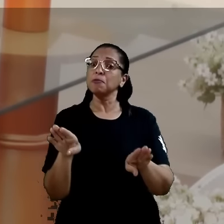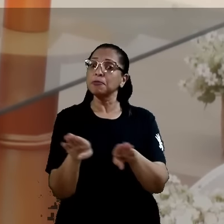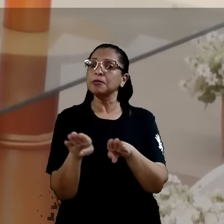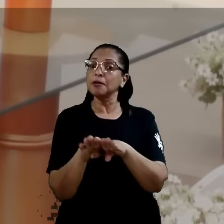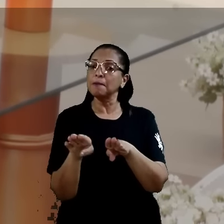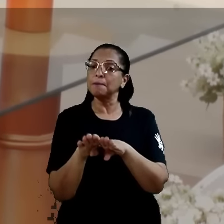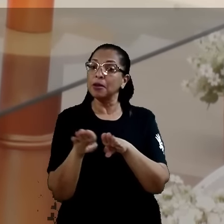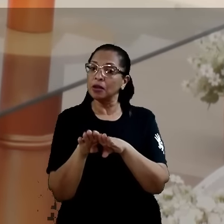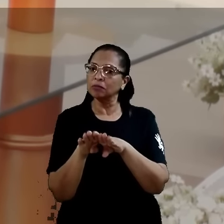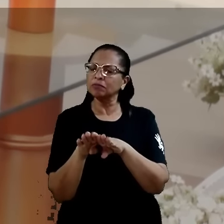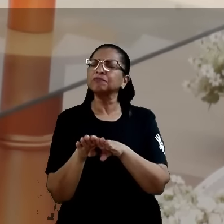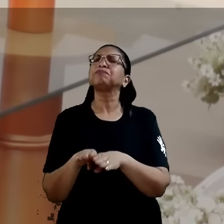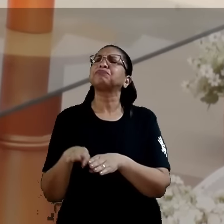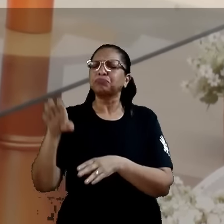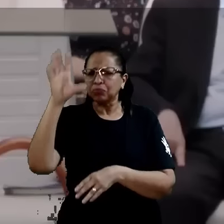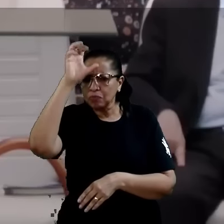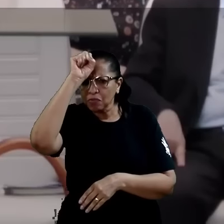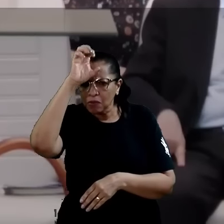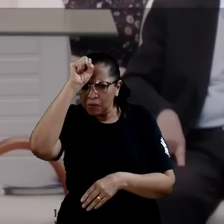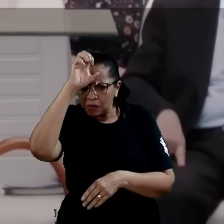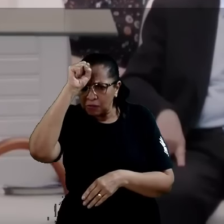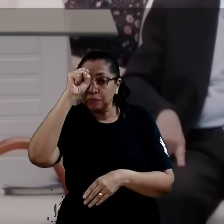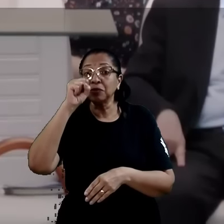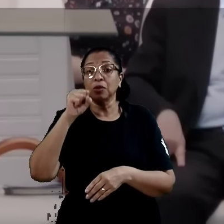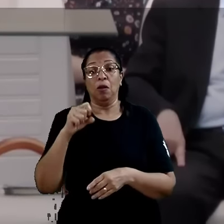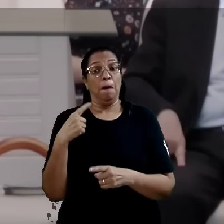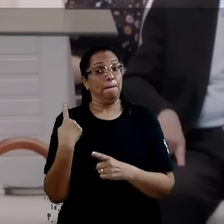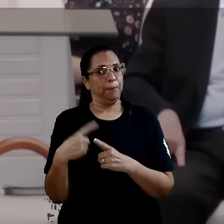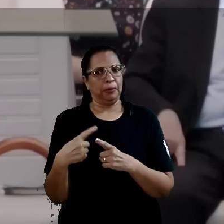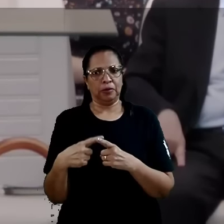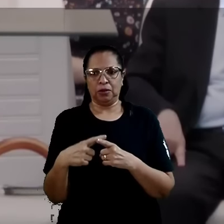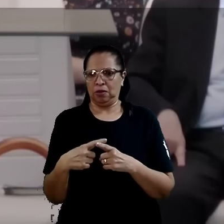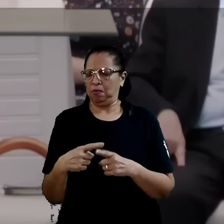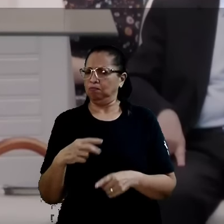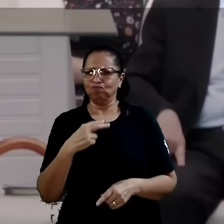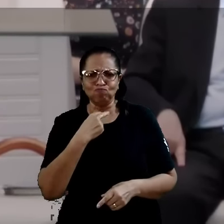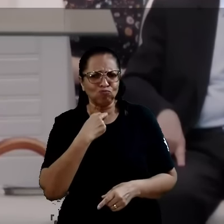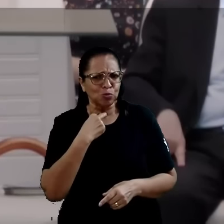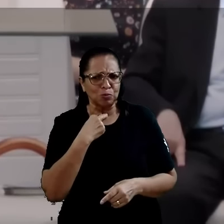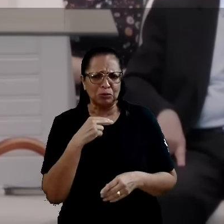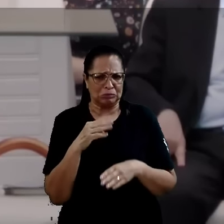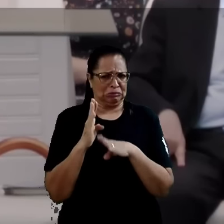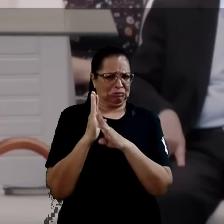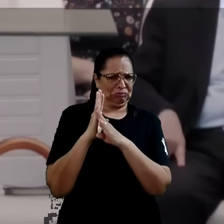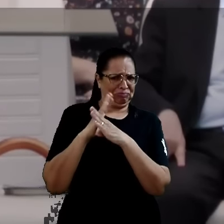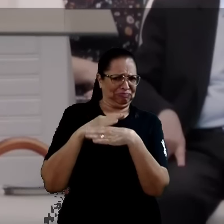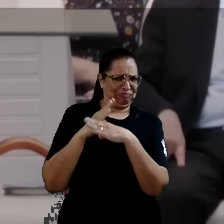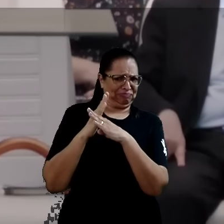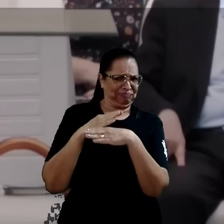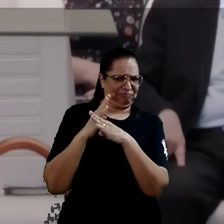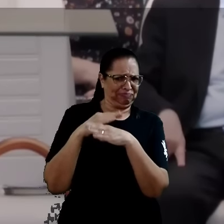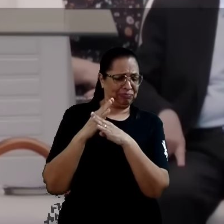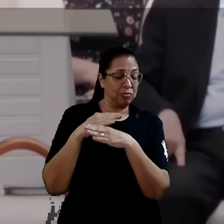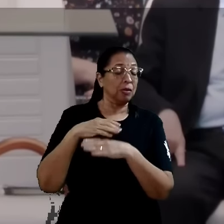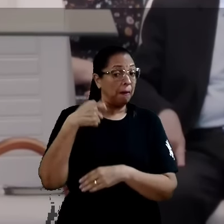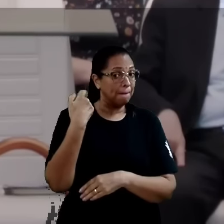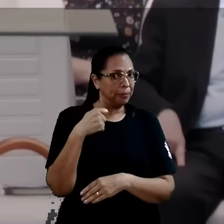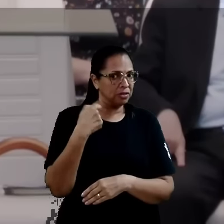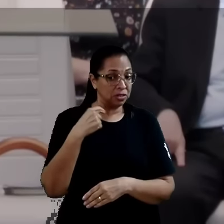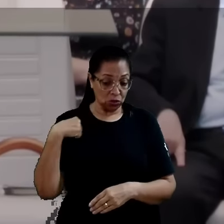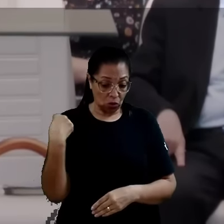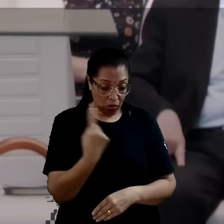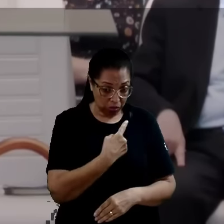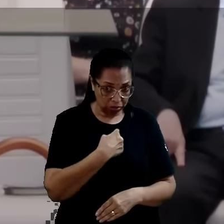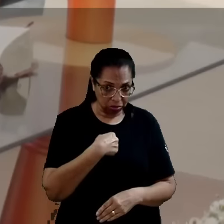vamos vacilar E se eu não vacilar os meus filhos e minhas noras não vão vacilar e se você não